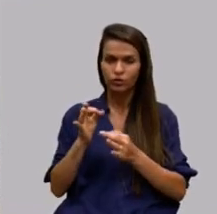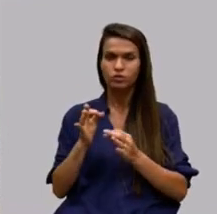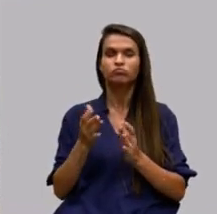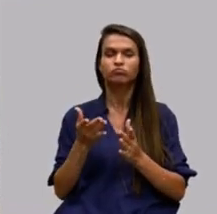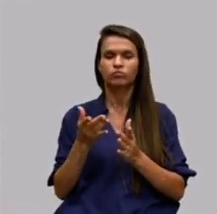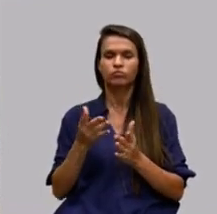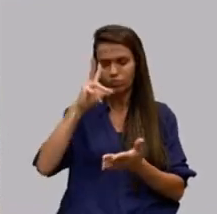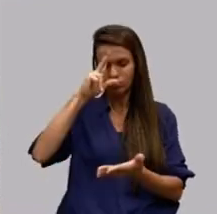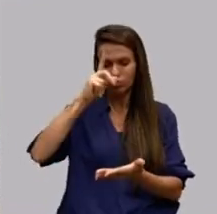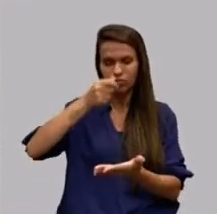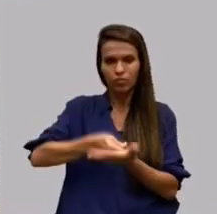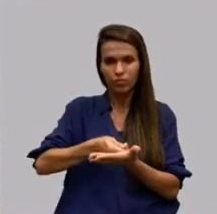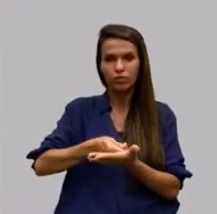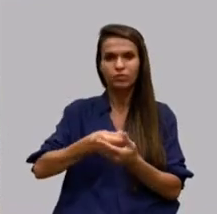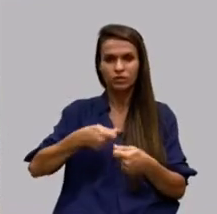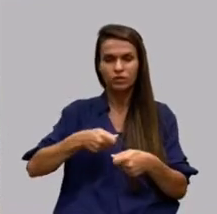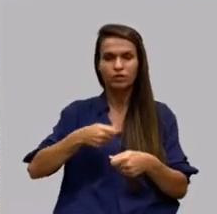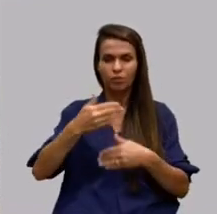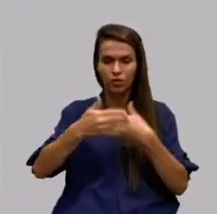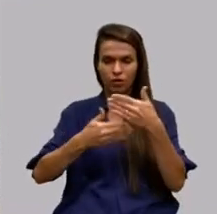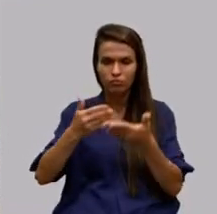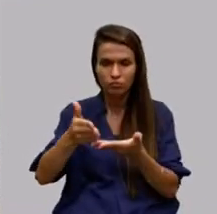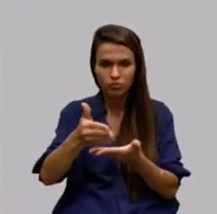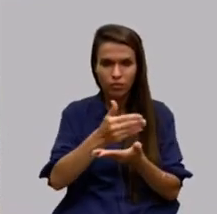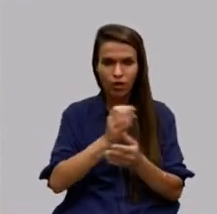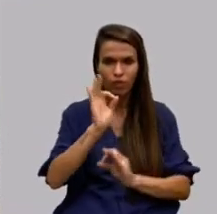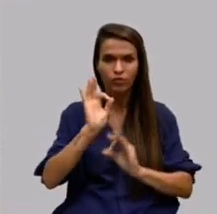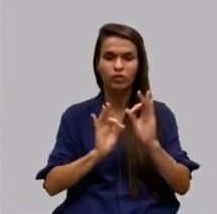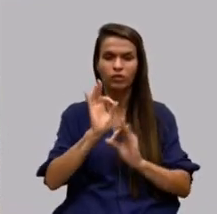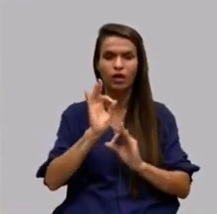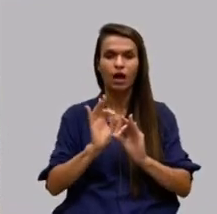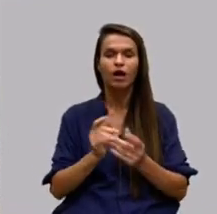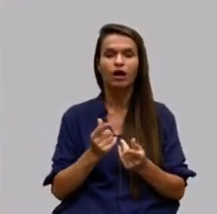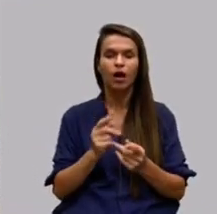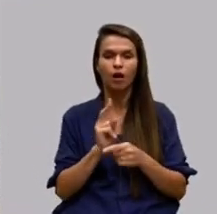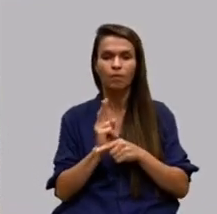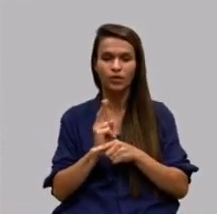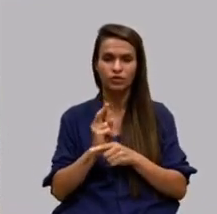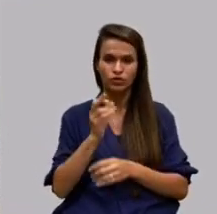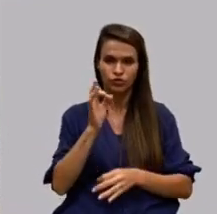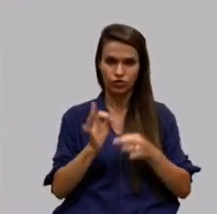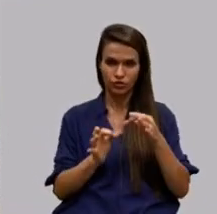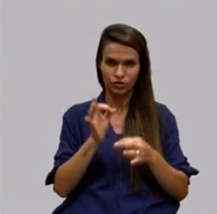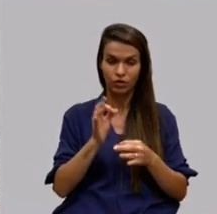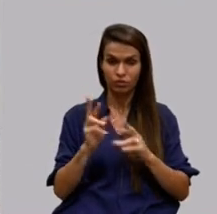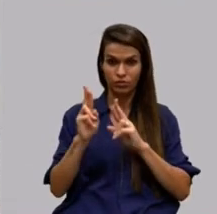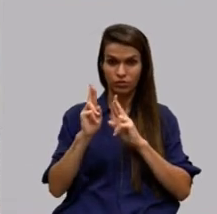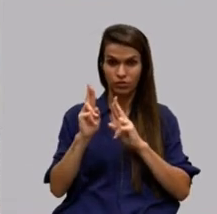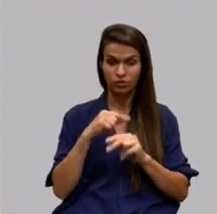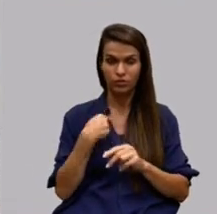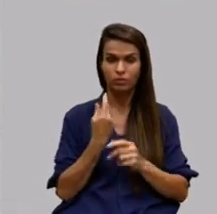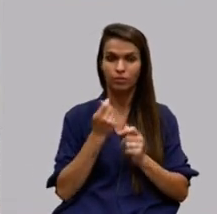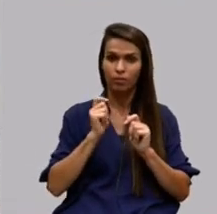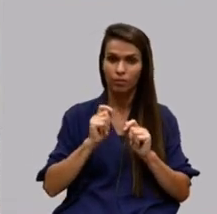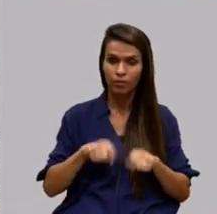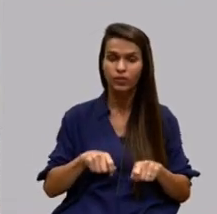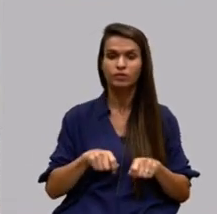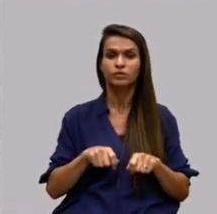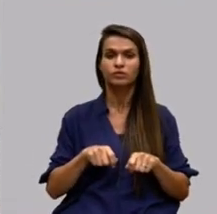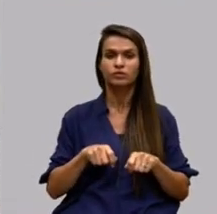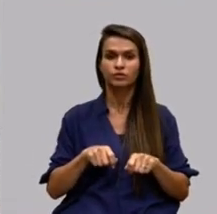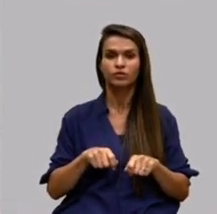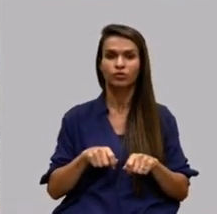que fizesse o processamento é quem organizou a perícia judicial. Então, esperamos que a gente possa também seguir